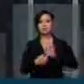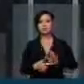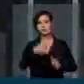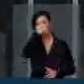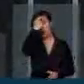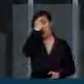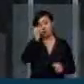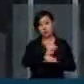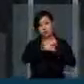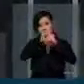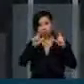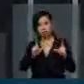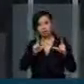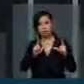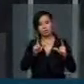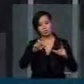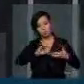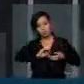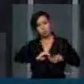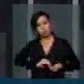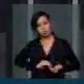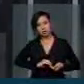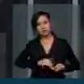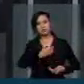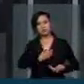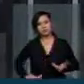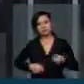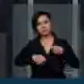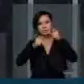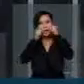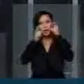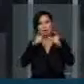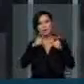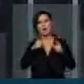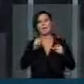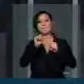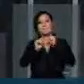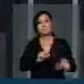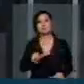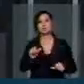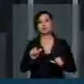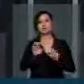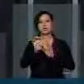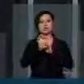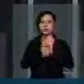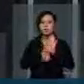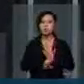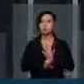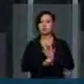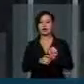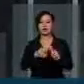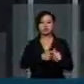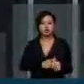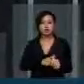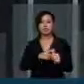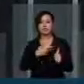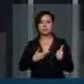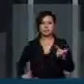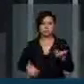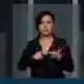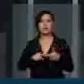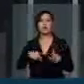Congresso e o governo acordam que é preciso reformas estruturais, auditoria da dívida pública, reforma